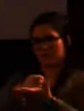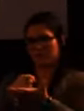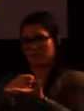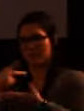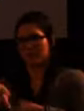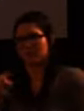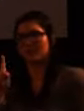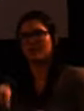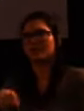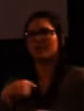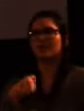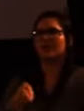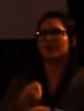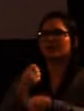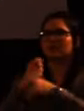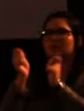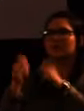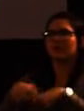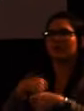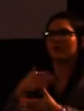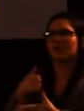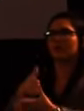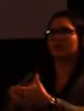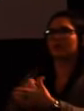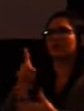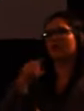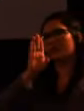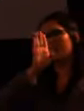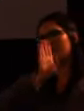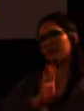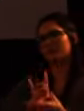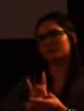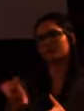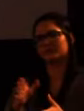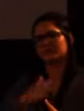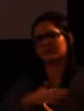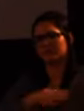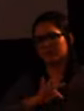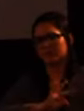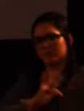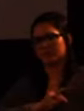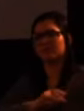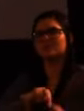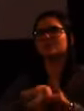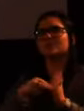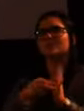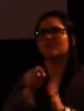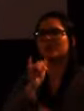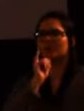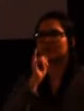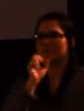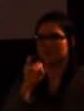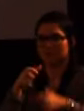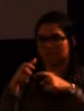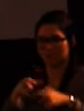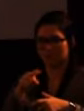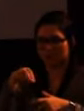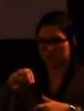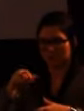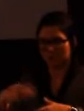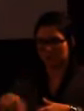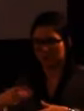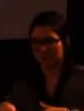aquele potencial construtivo que se pode atingir, que é gratuito ao terreno. Ou seja, se numa determinada zona